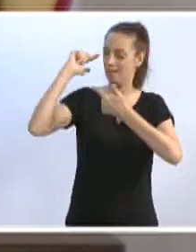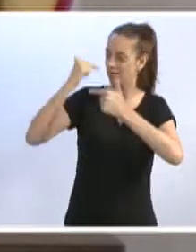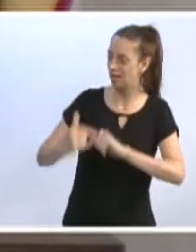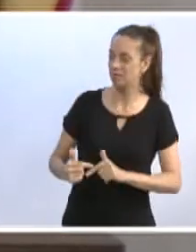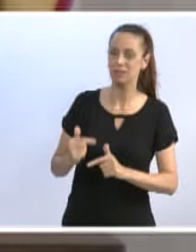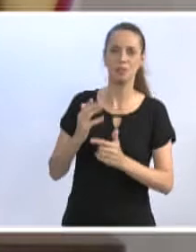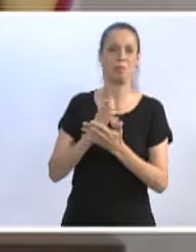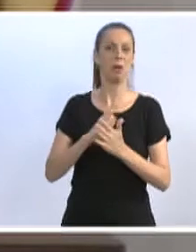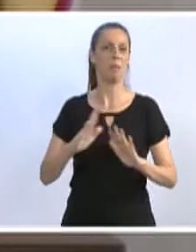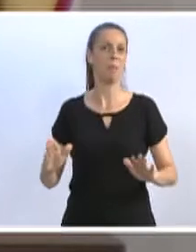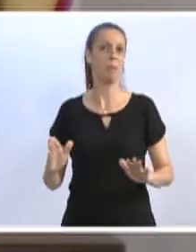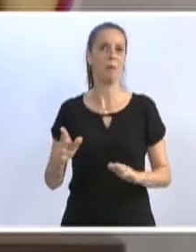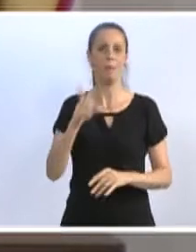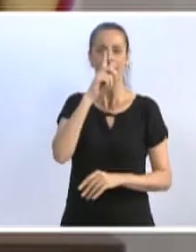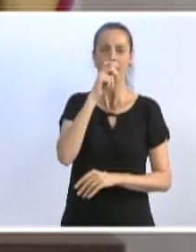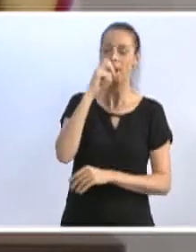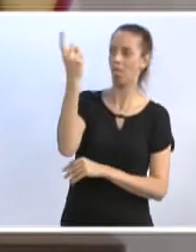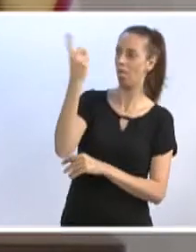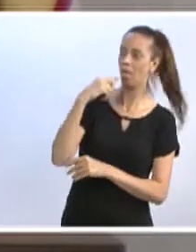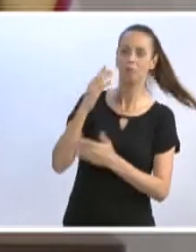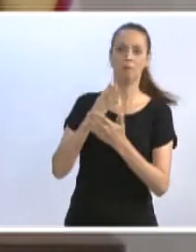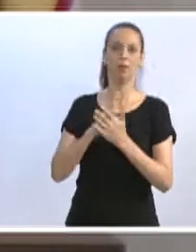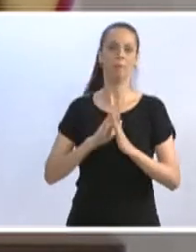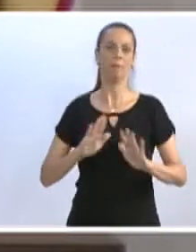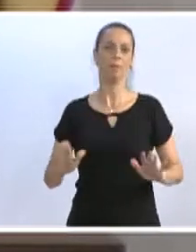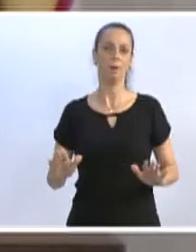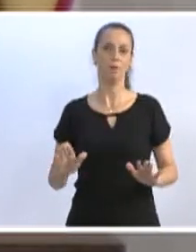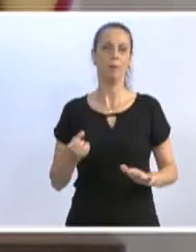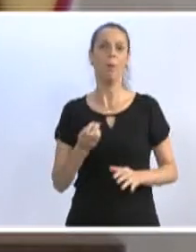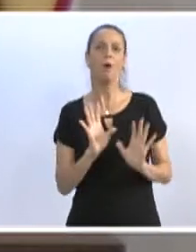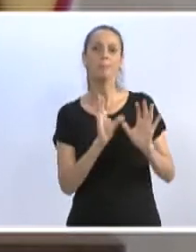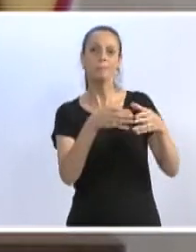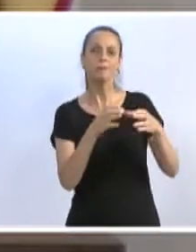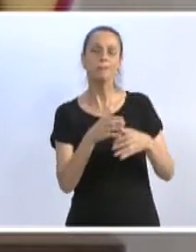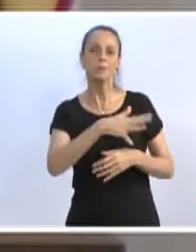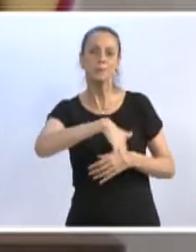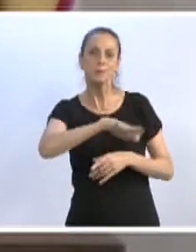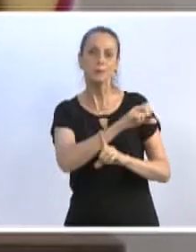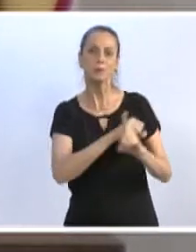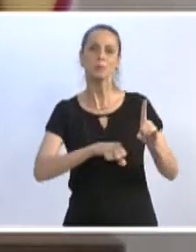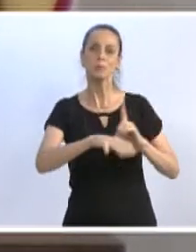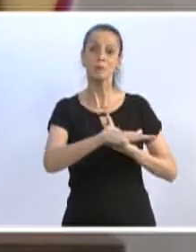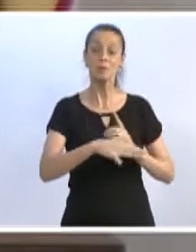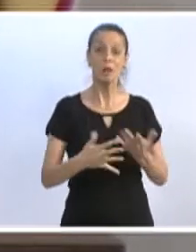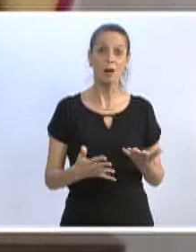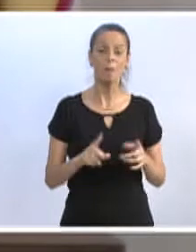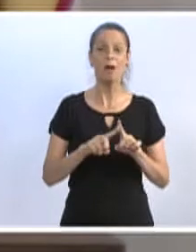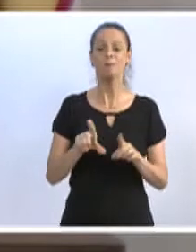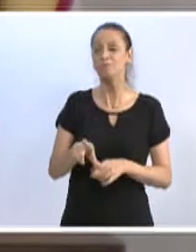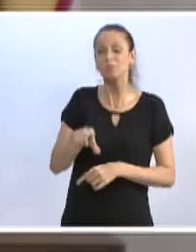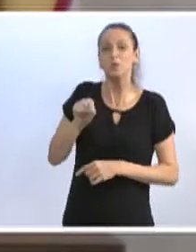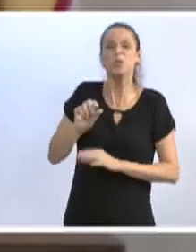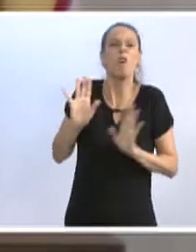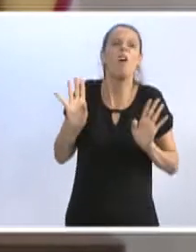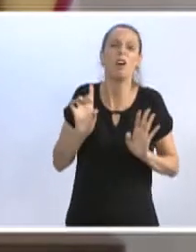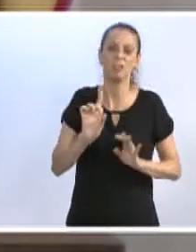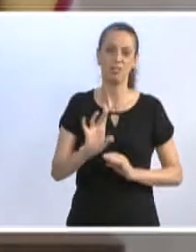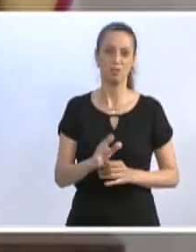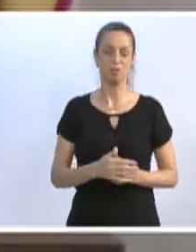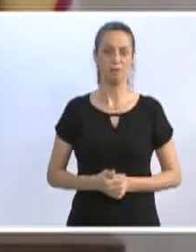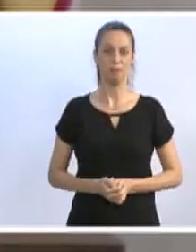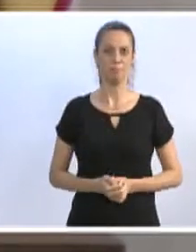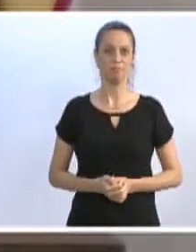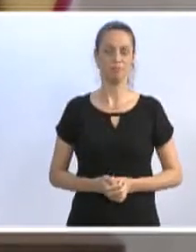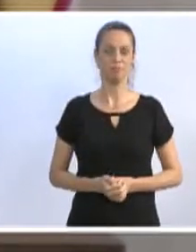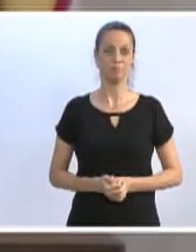de pais, de convenção social, mas só por opção mesmo. Como